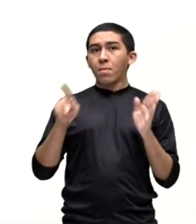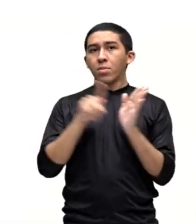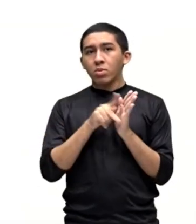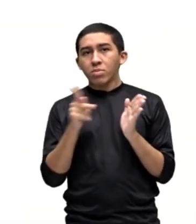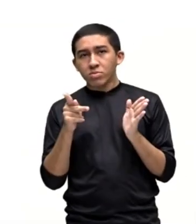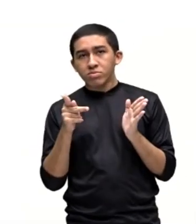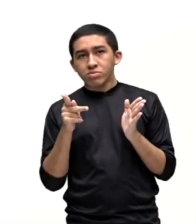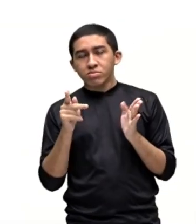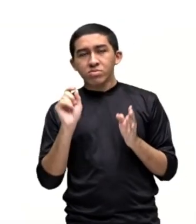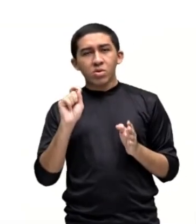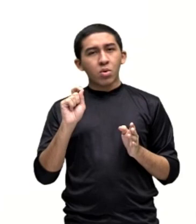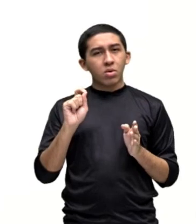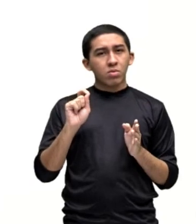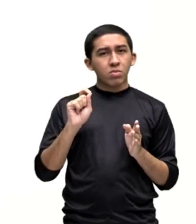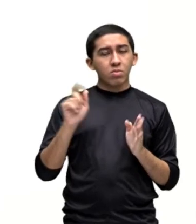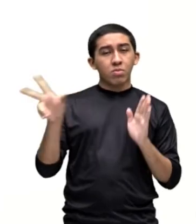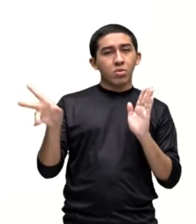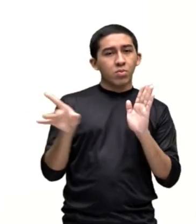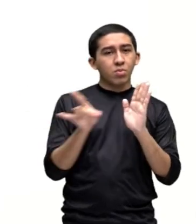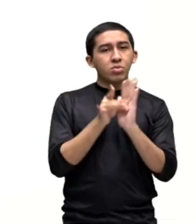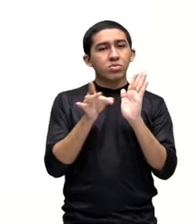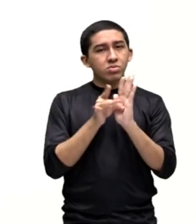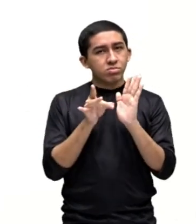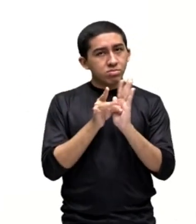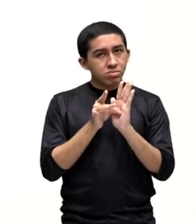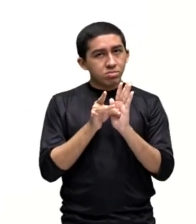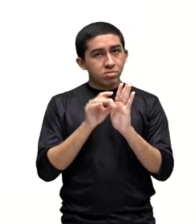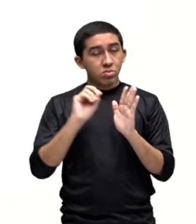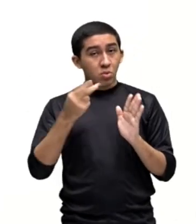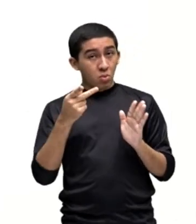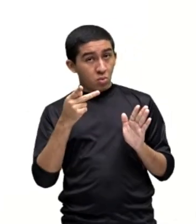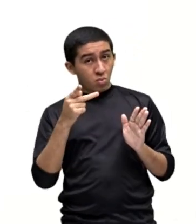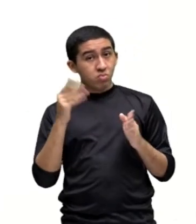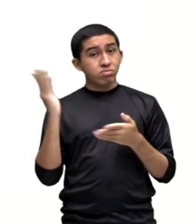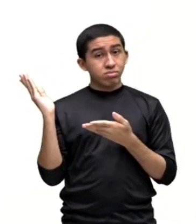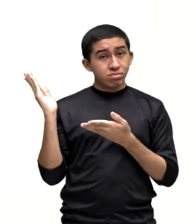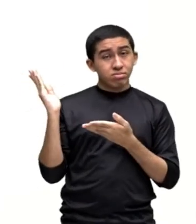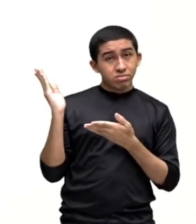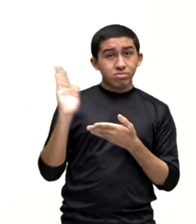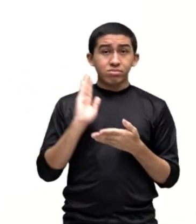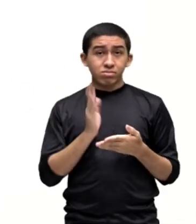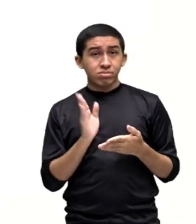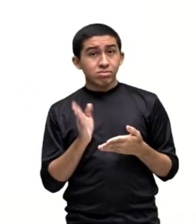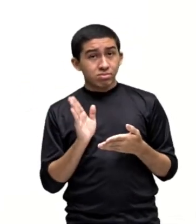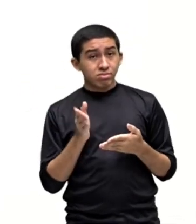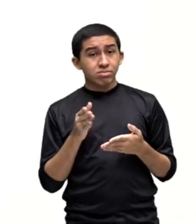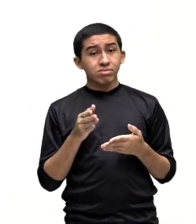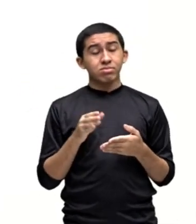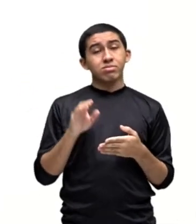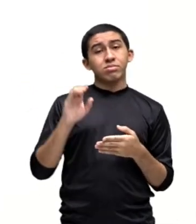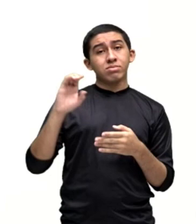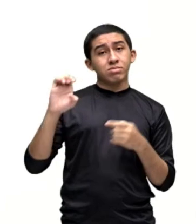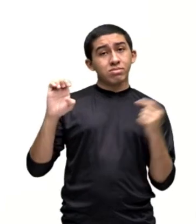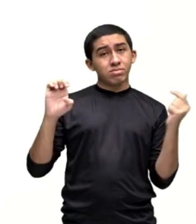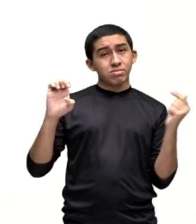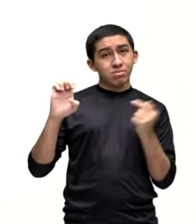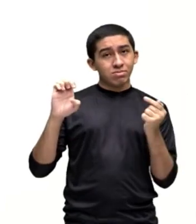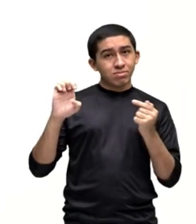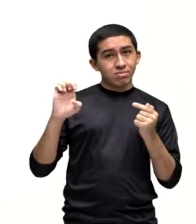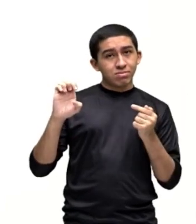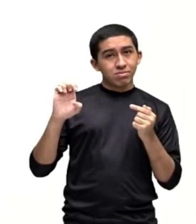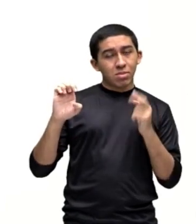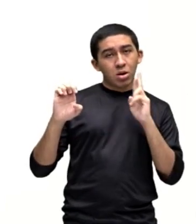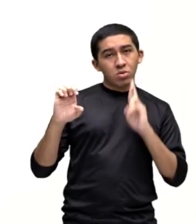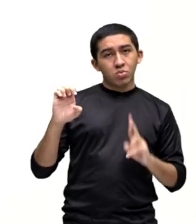Uma prosopopeia ou personificação, conforme mostra a nossa letra E, né? Bem tranquilo, bem fácil, mas